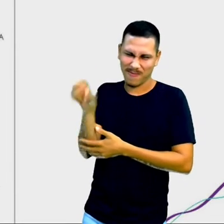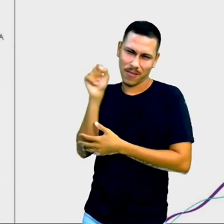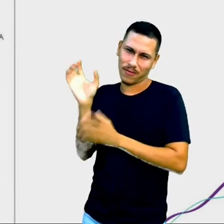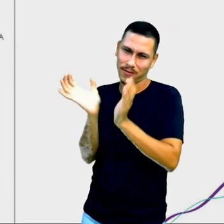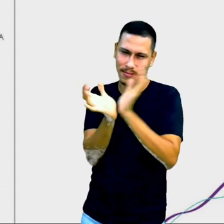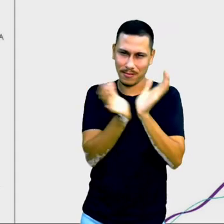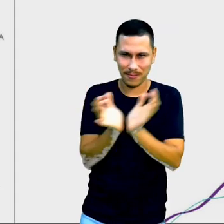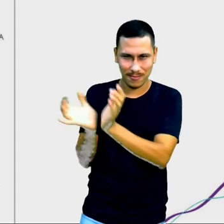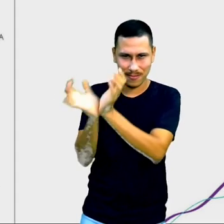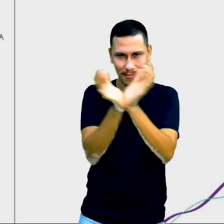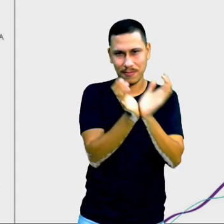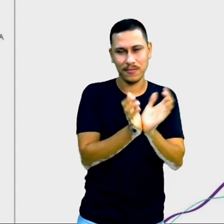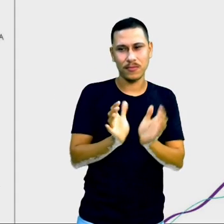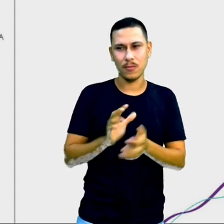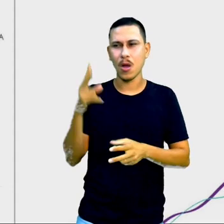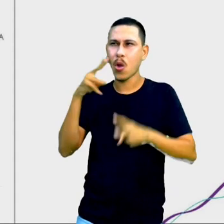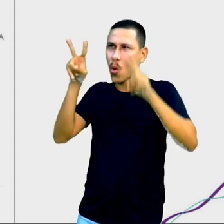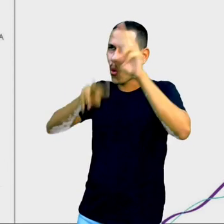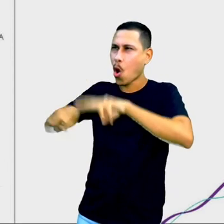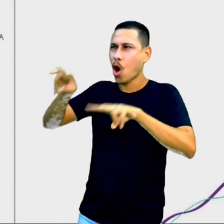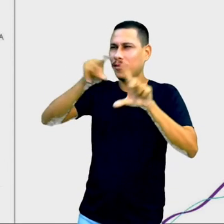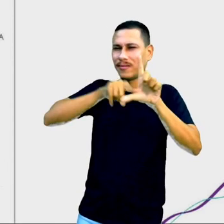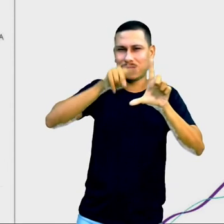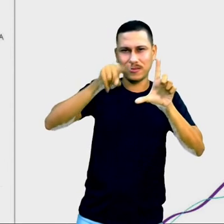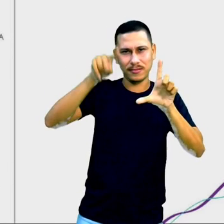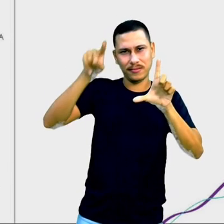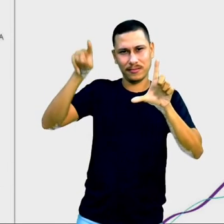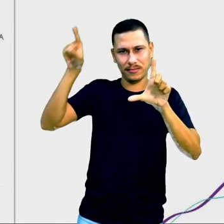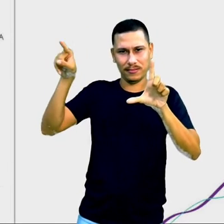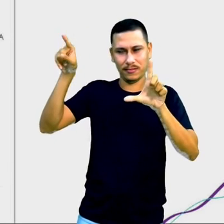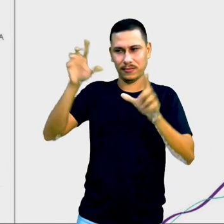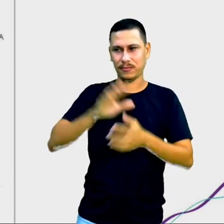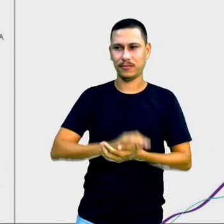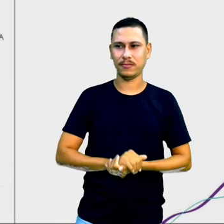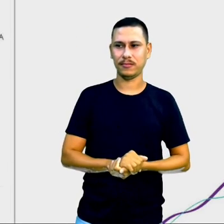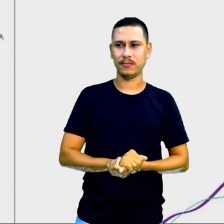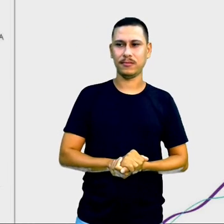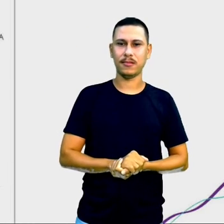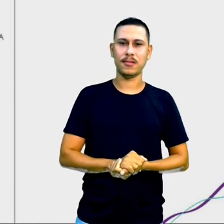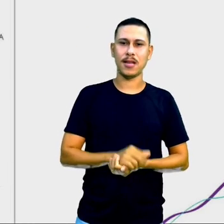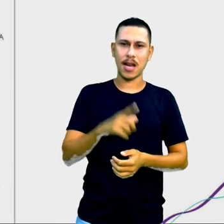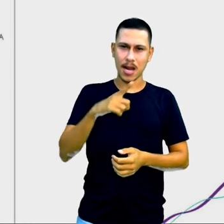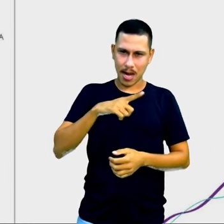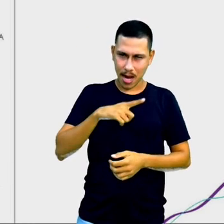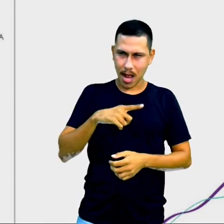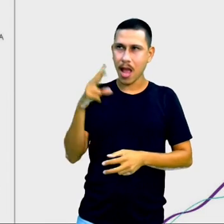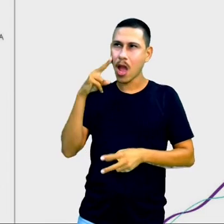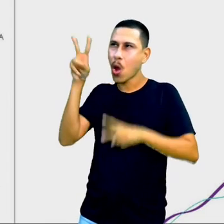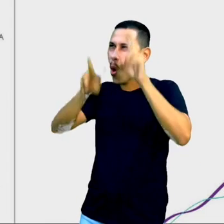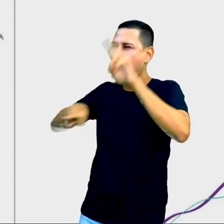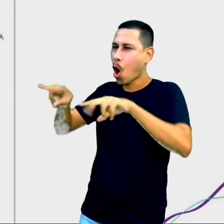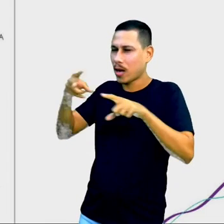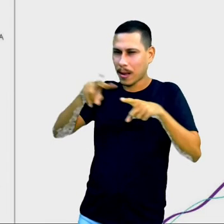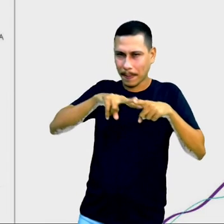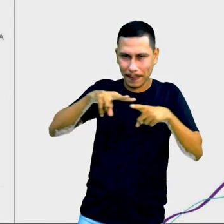turma. Veja o gráfico. Neste gráfico tem pizza,